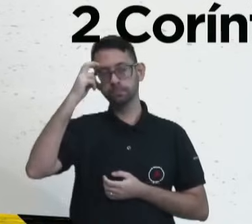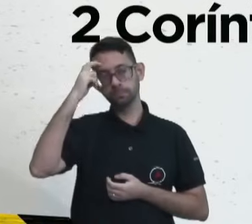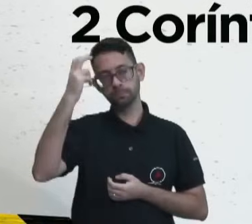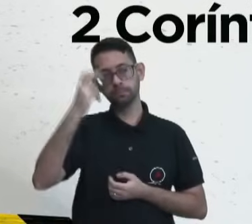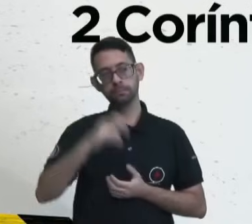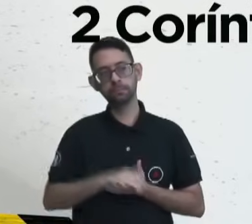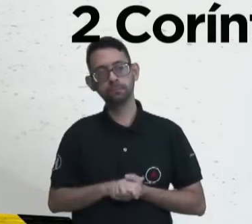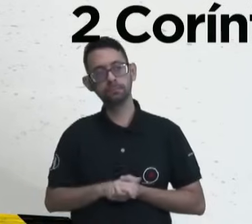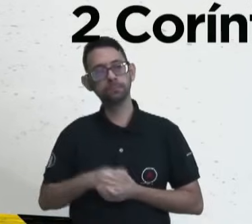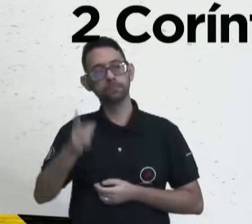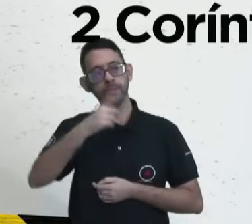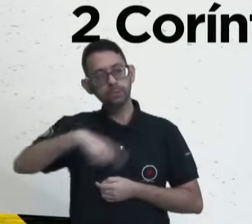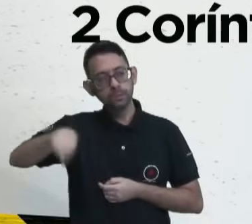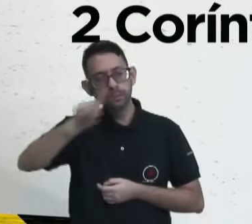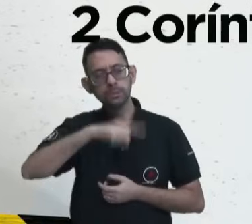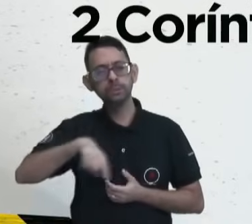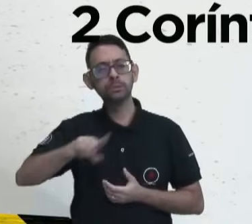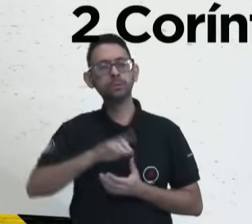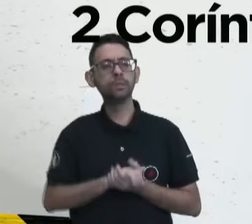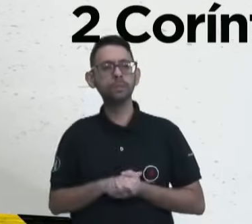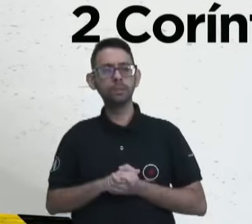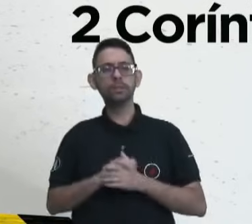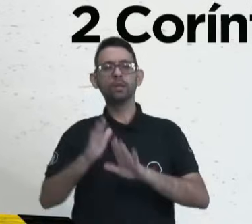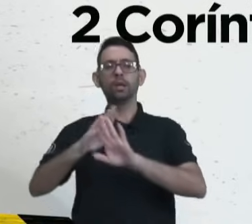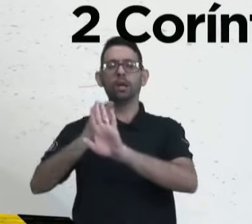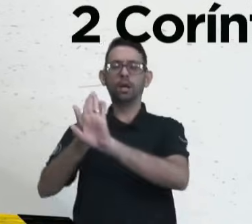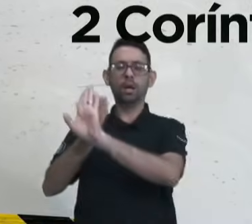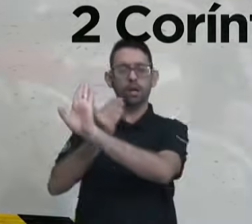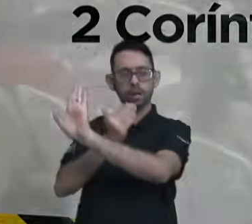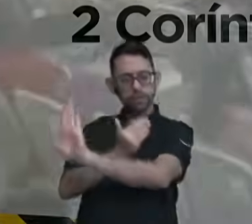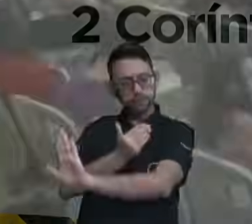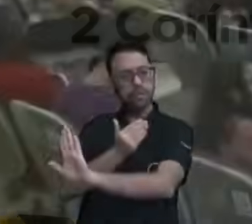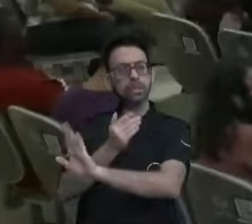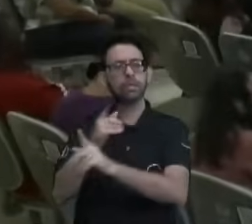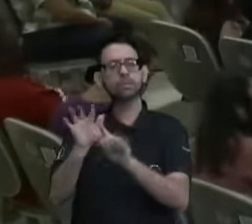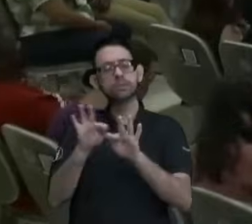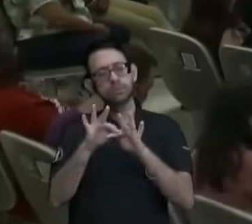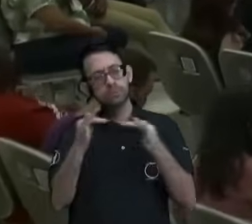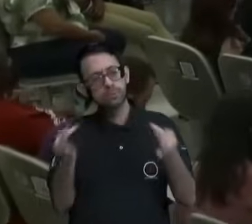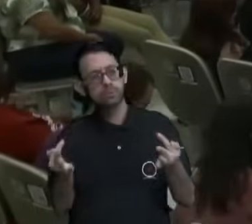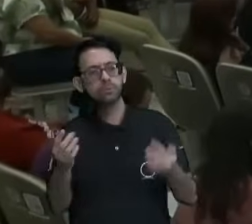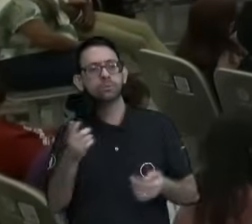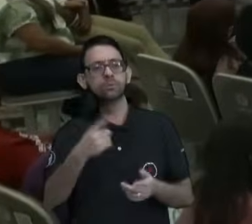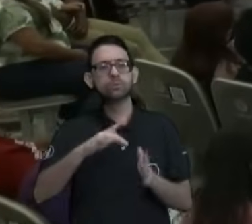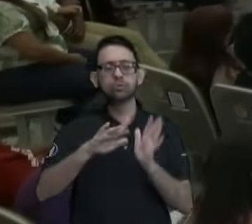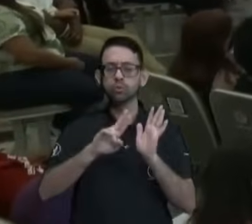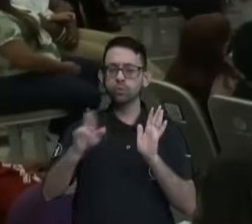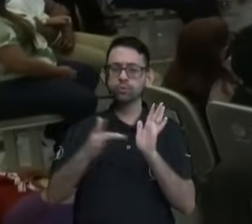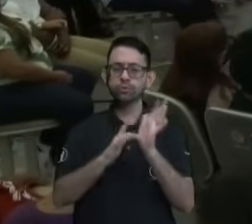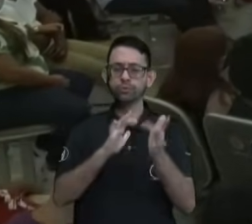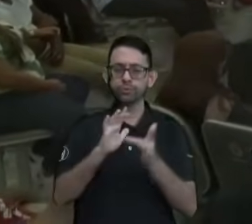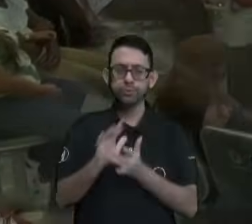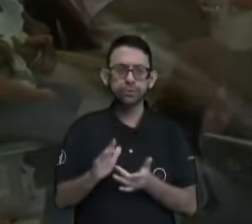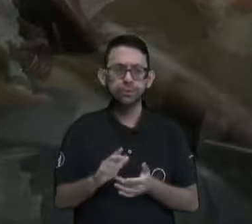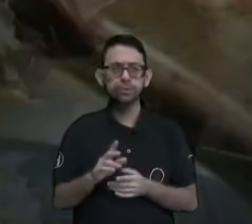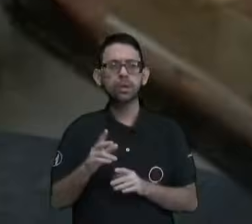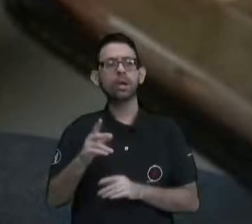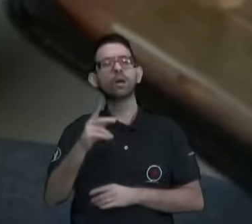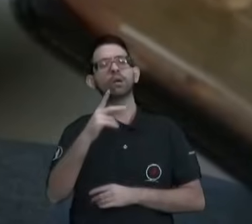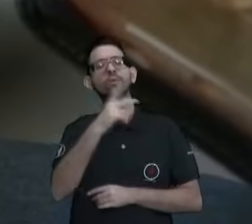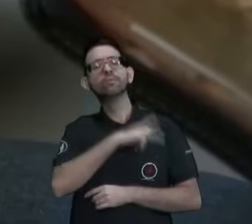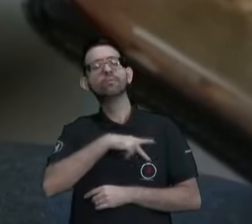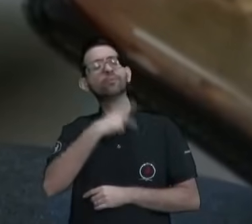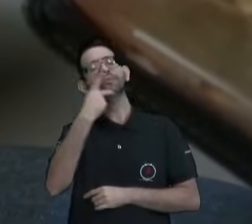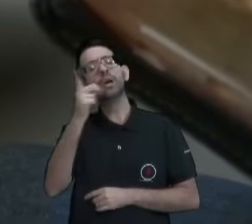simplicidade que há em cristo olha o que que ele tá dizendo aqui que é muito interessante tá muito